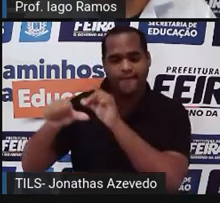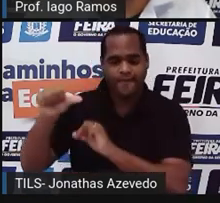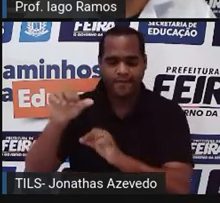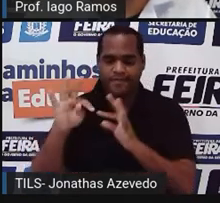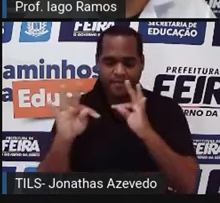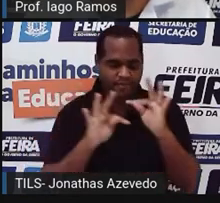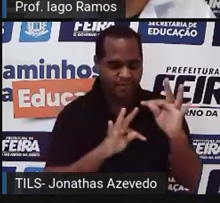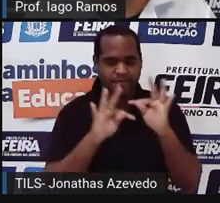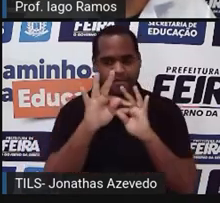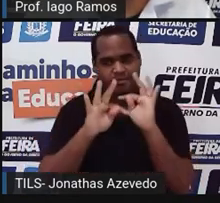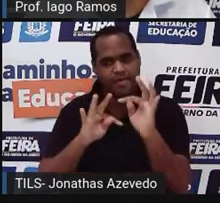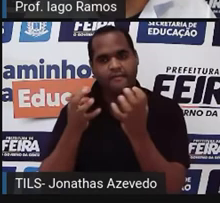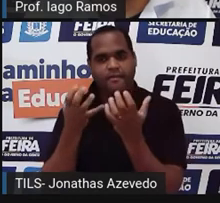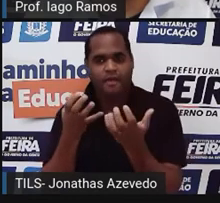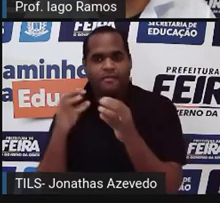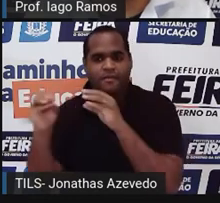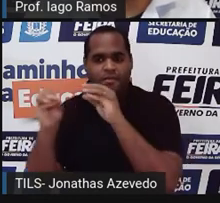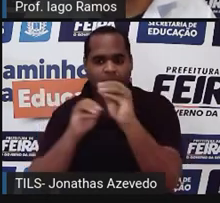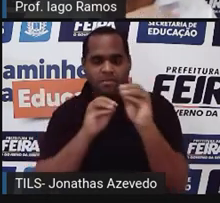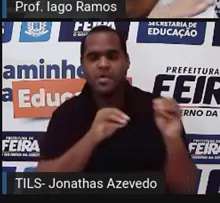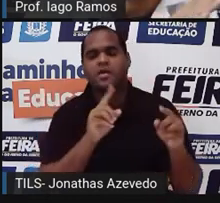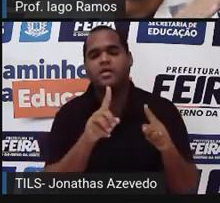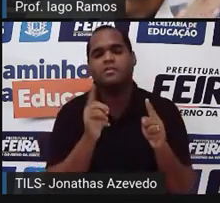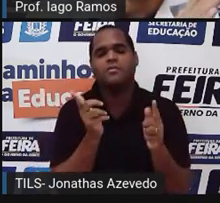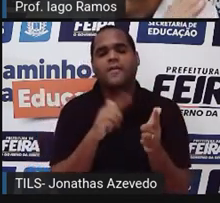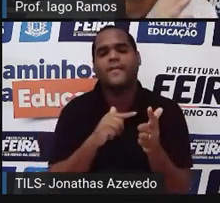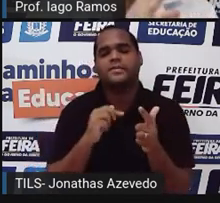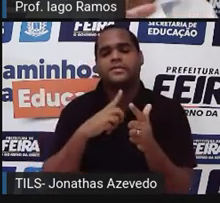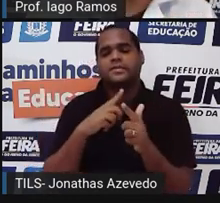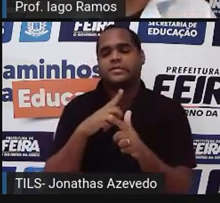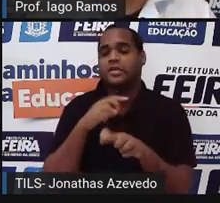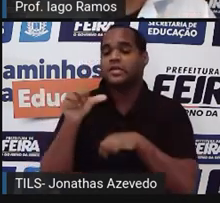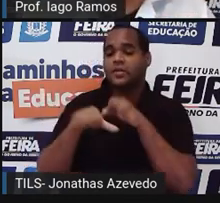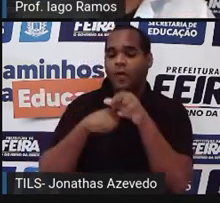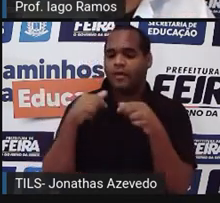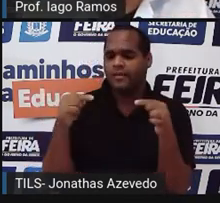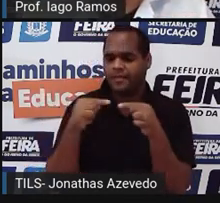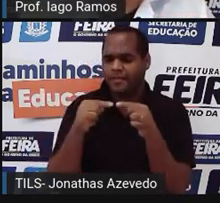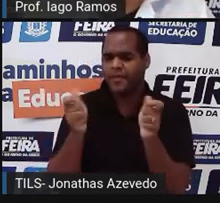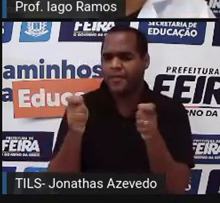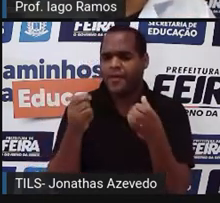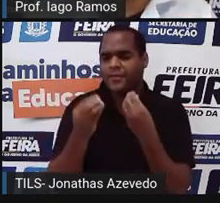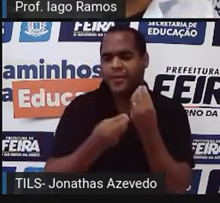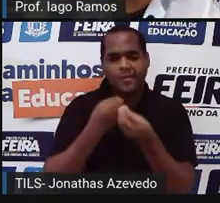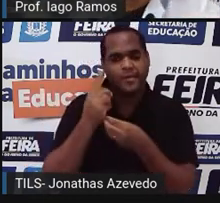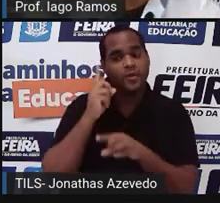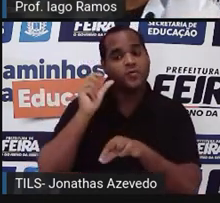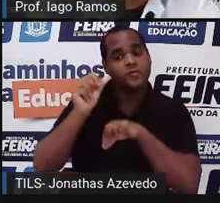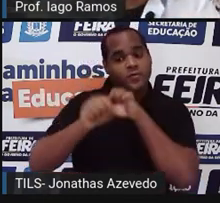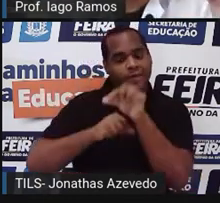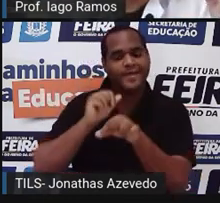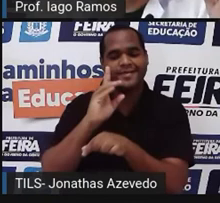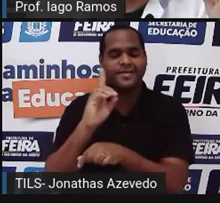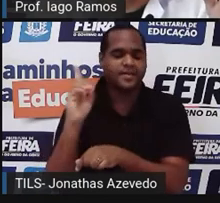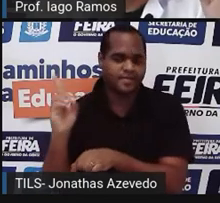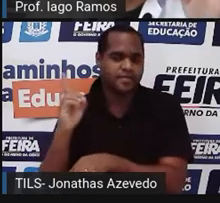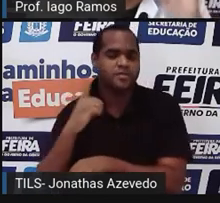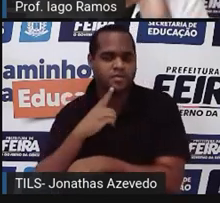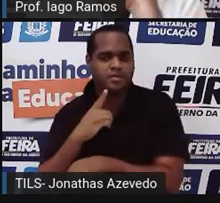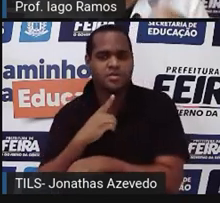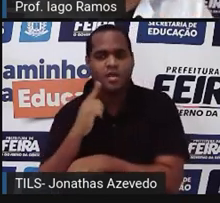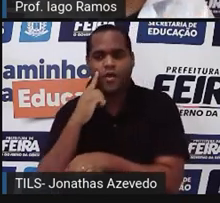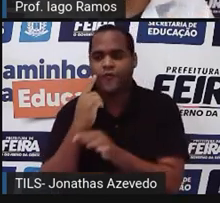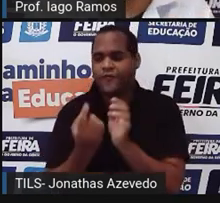figura. Então, eu estou puxando uma setinha ali, ó, para puxar essa figura para direita. Eu vou pegar essa figura que está aí e